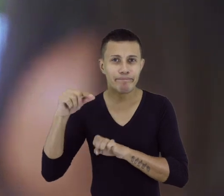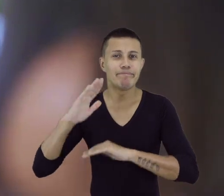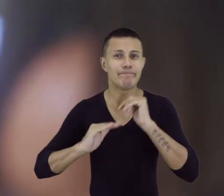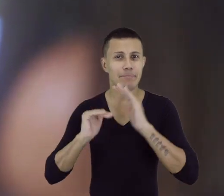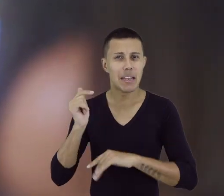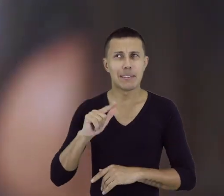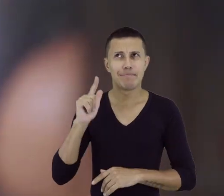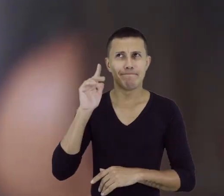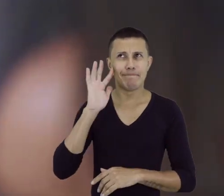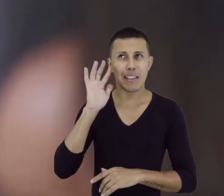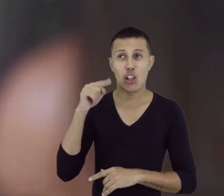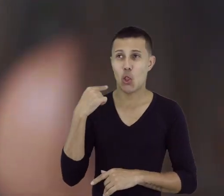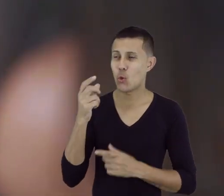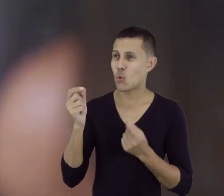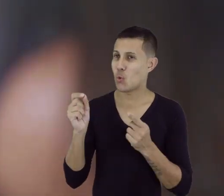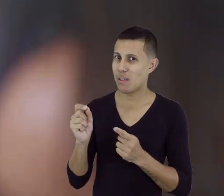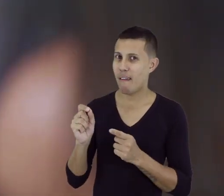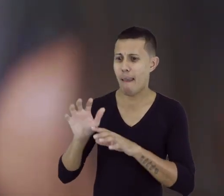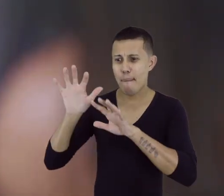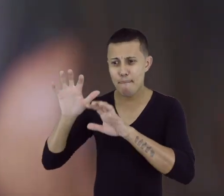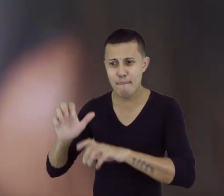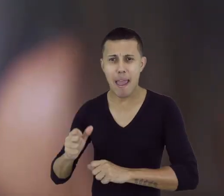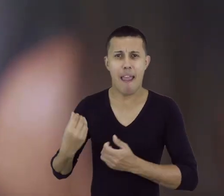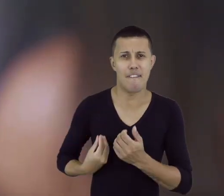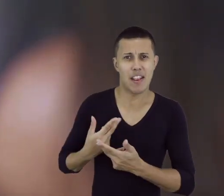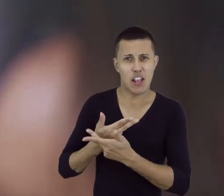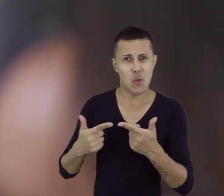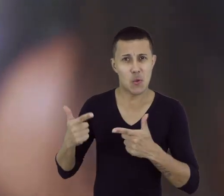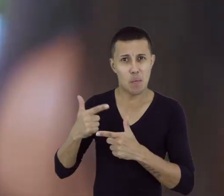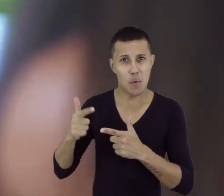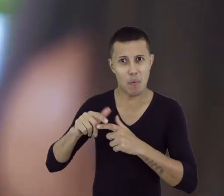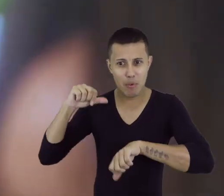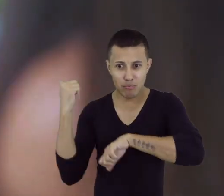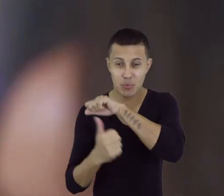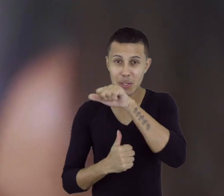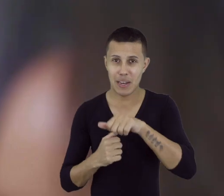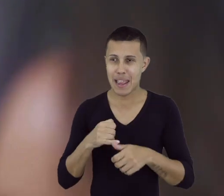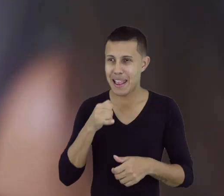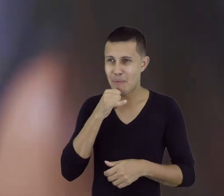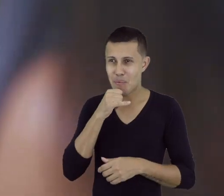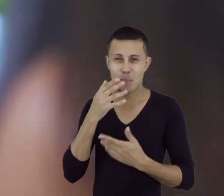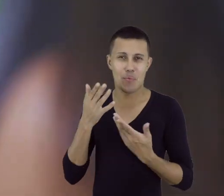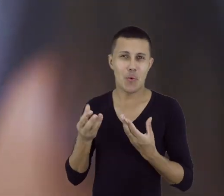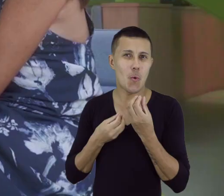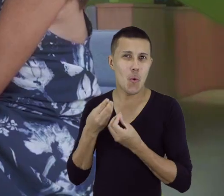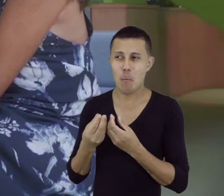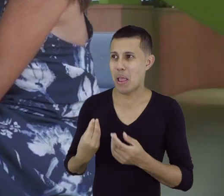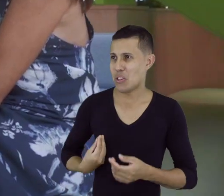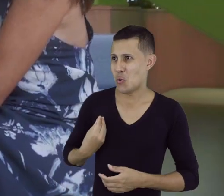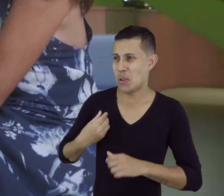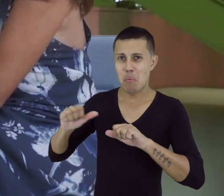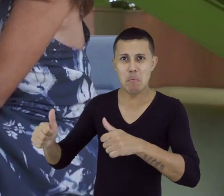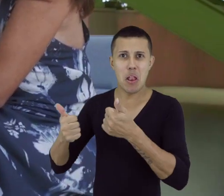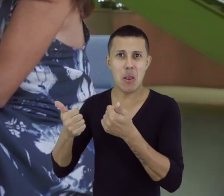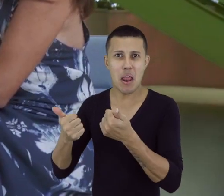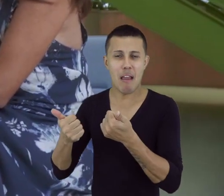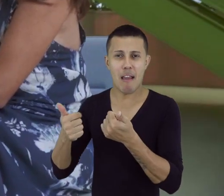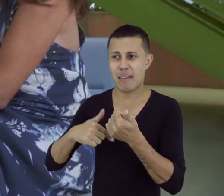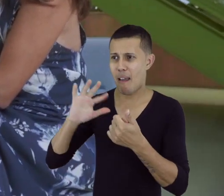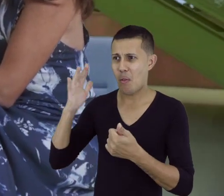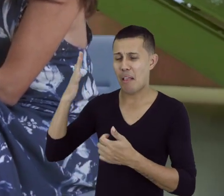acho que a gente tem que pegar essas coisas que acontecem na nossa vida e transformar elas. Talvez o limão na limonada, né? Como é que a gente faz com o